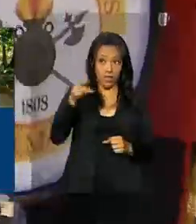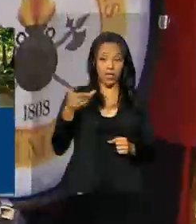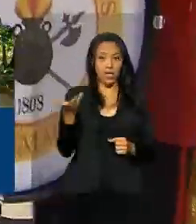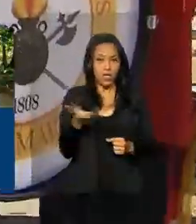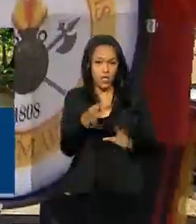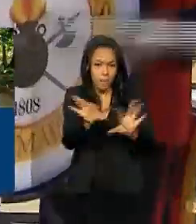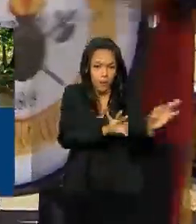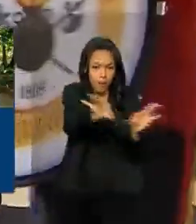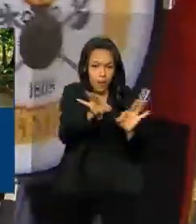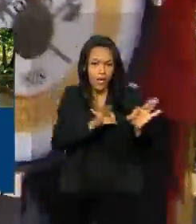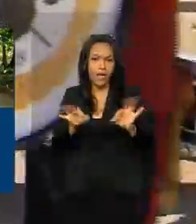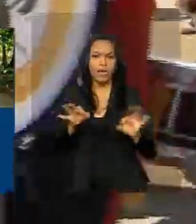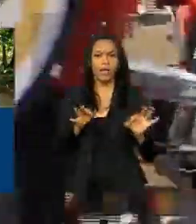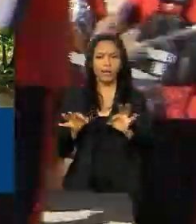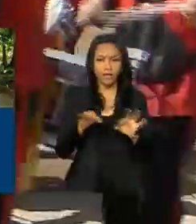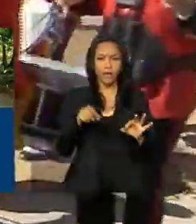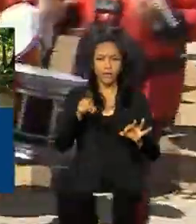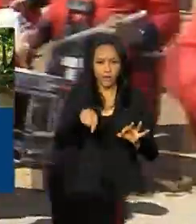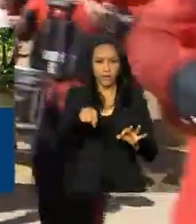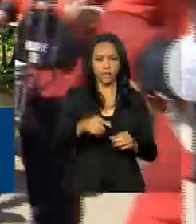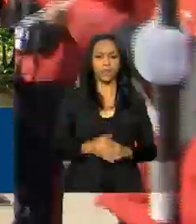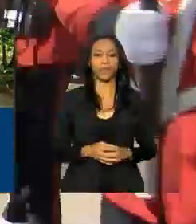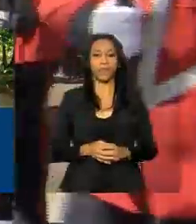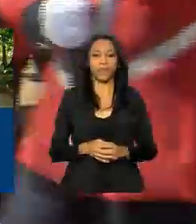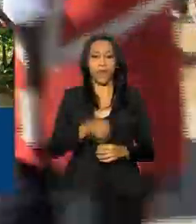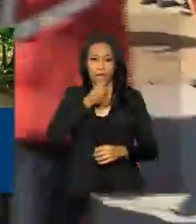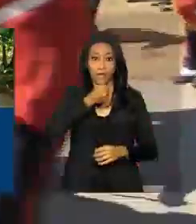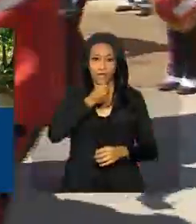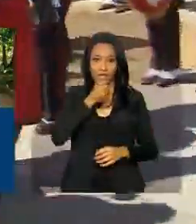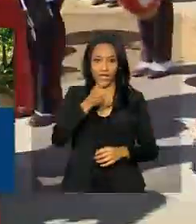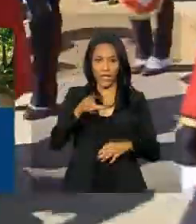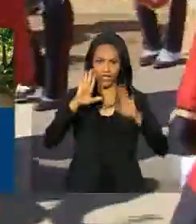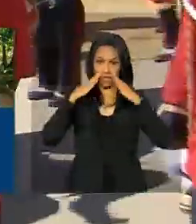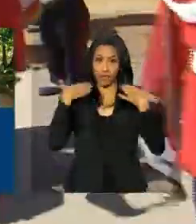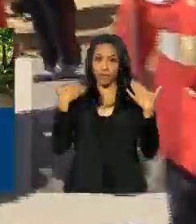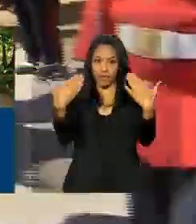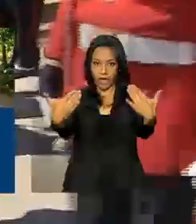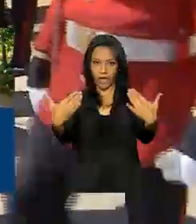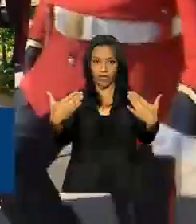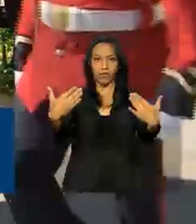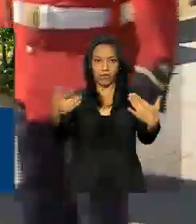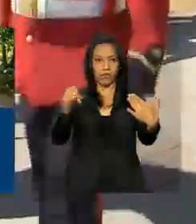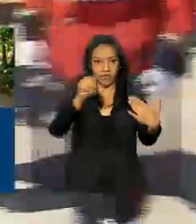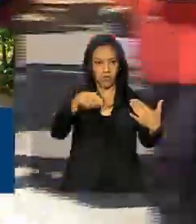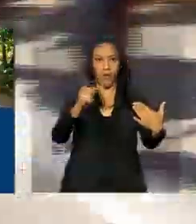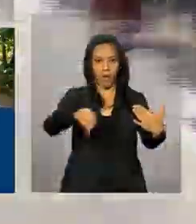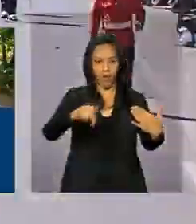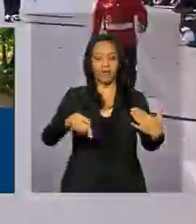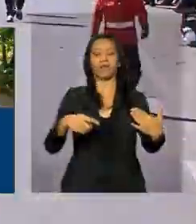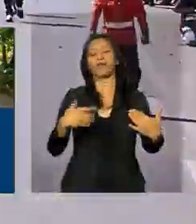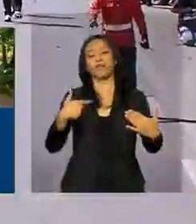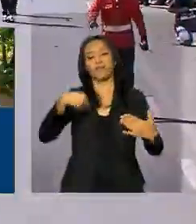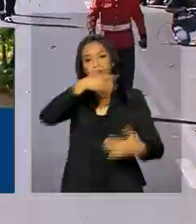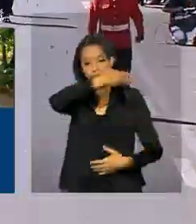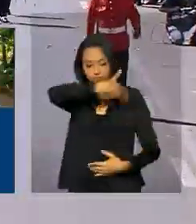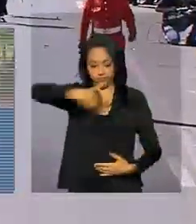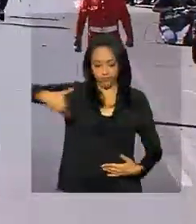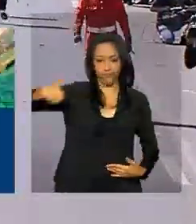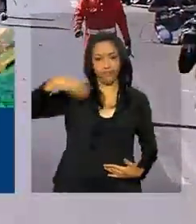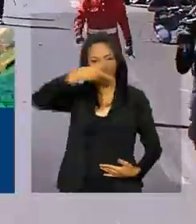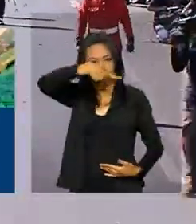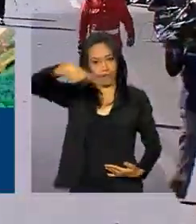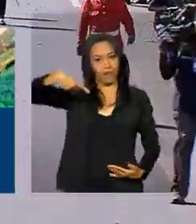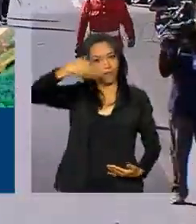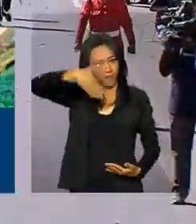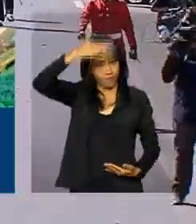a formação do destacamento da Marinha. Enquanto isso, eles ficam de frente ao palanque presidencial. Isso, ficam tocando de frente ali ao palanque ali, né?